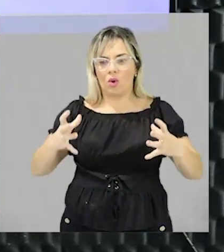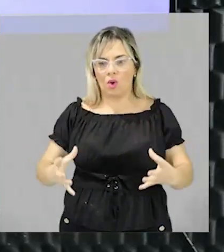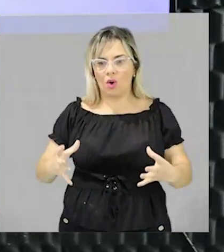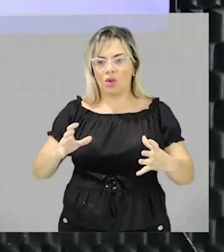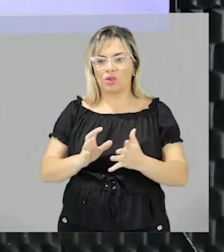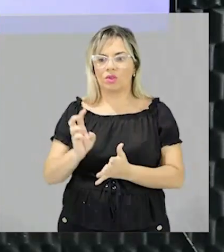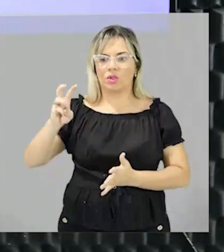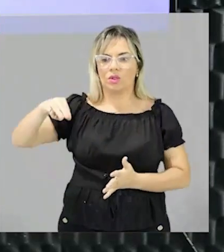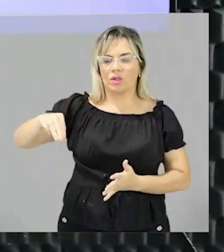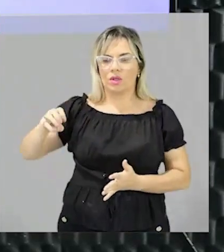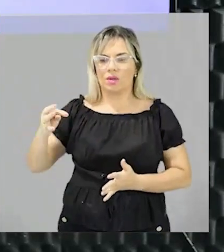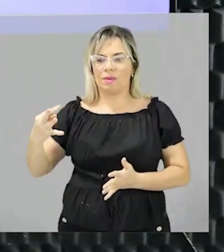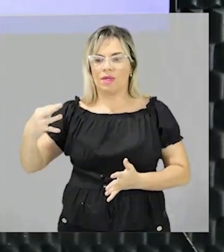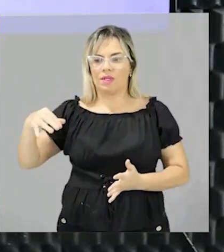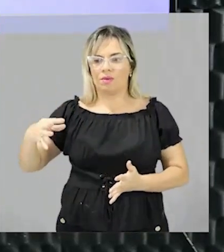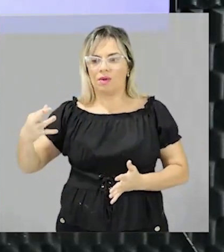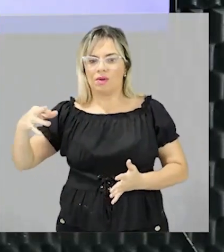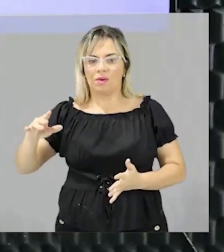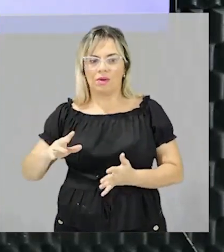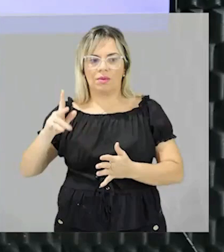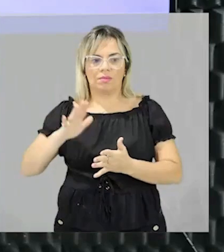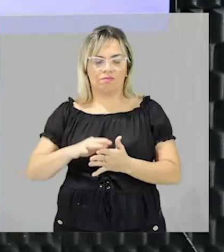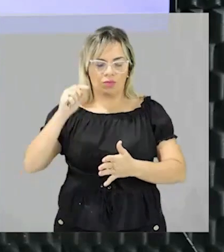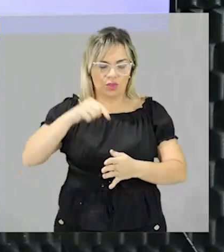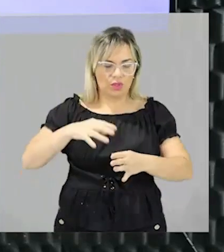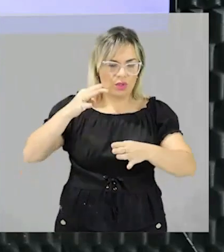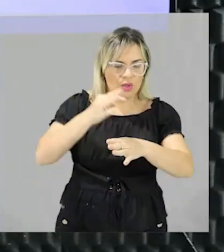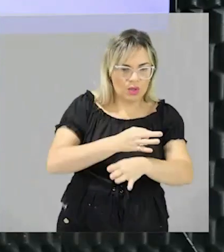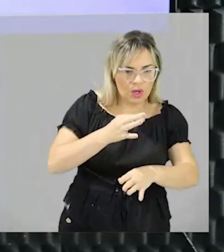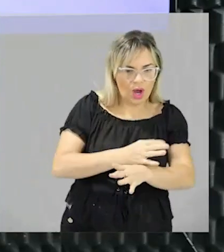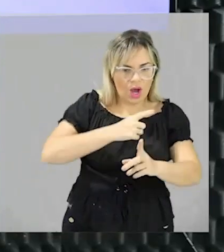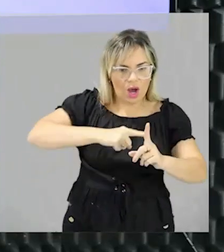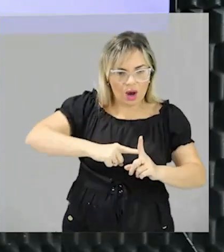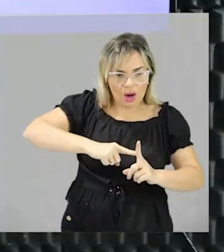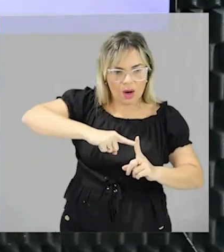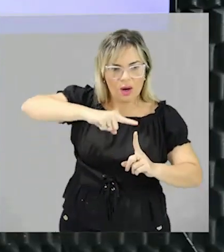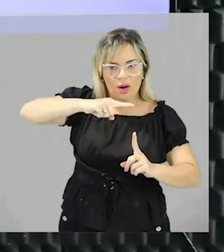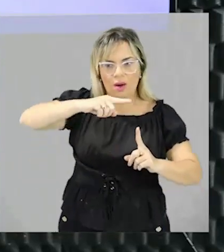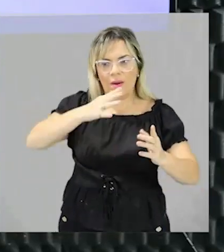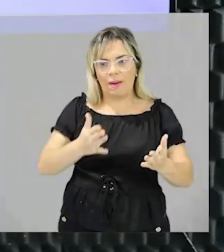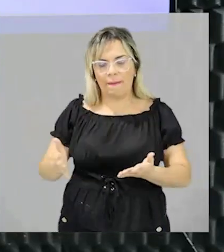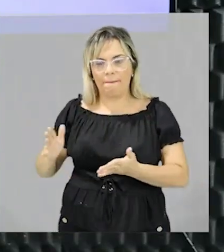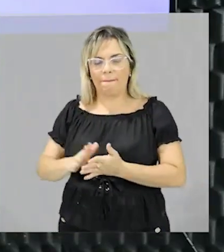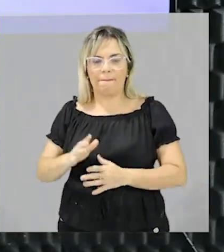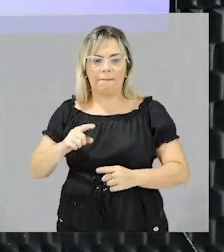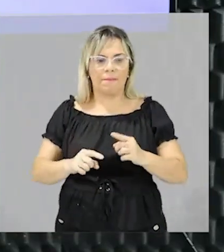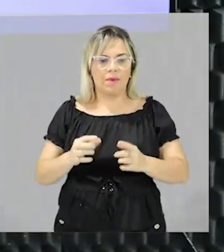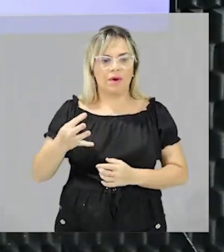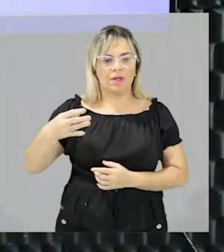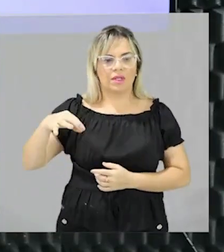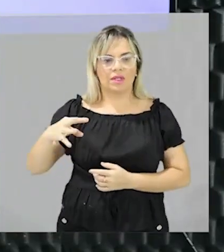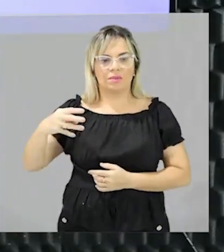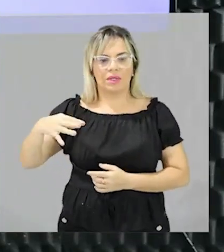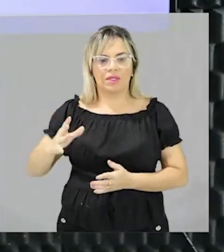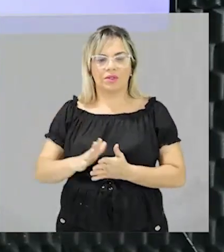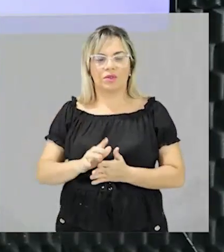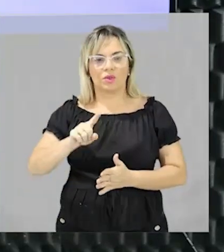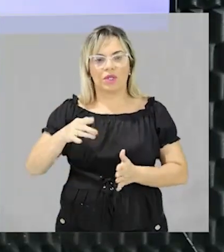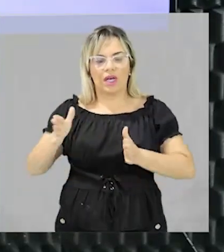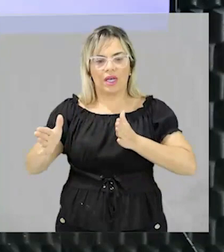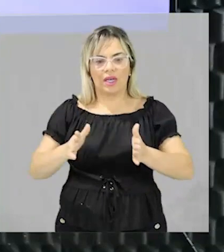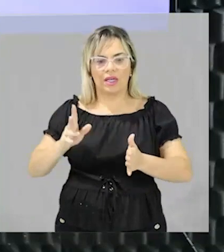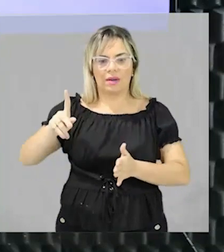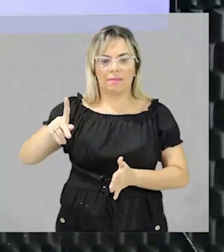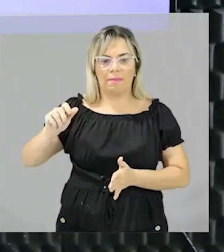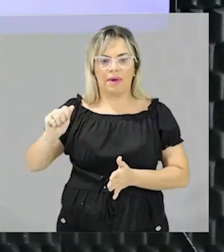de falar, mais resistentes, formadas sobre alta pressão e temperatura. Material sedimentar do Paleozoico, outra era